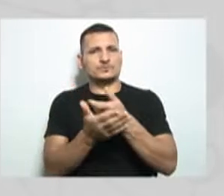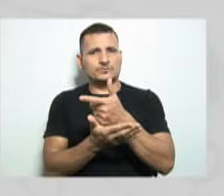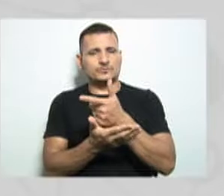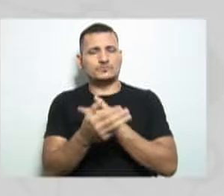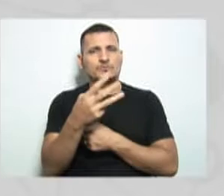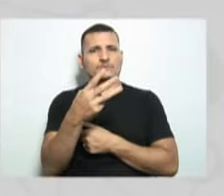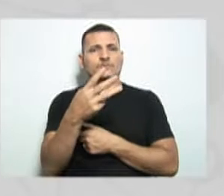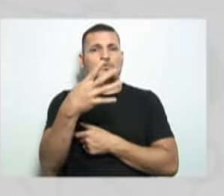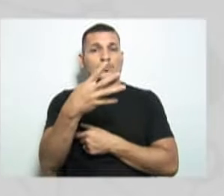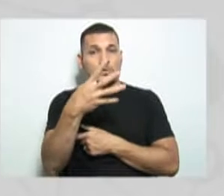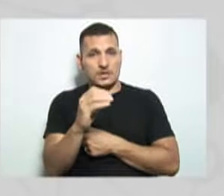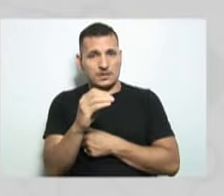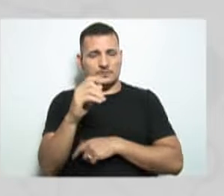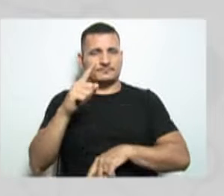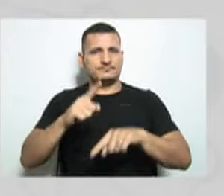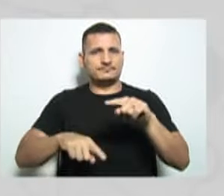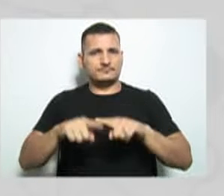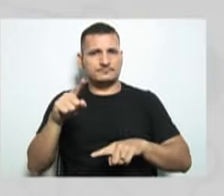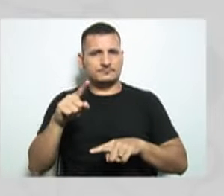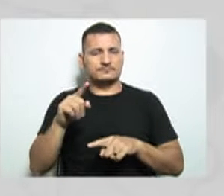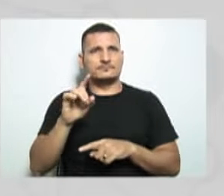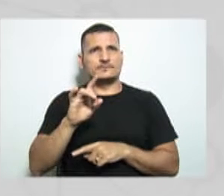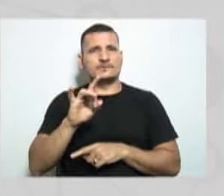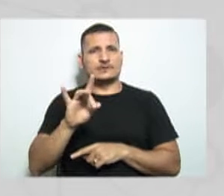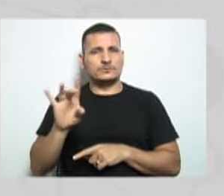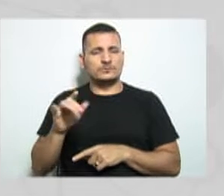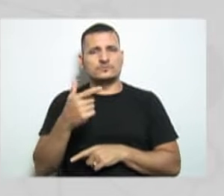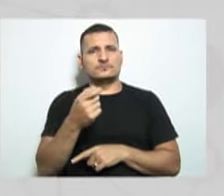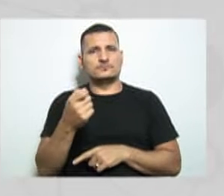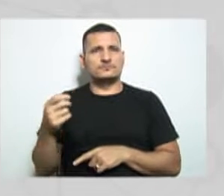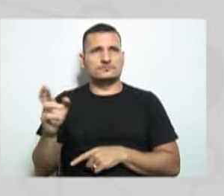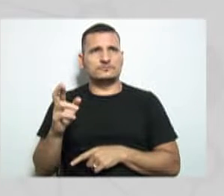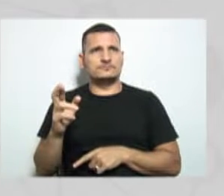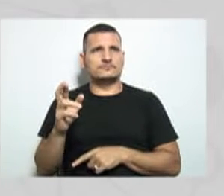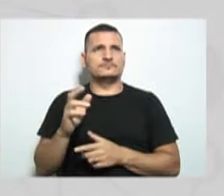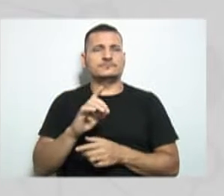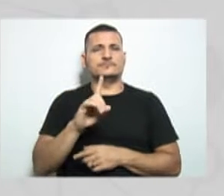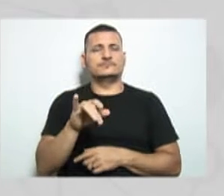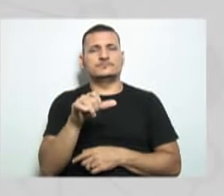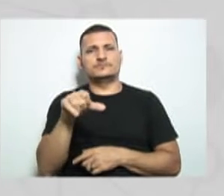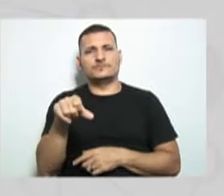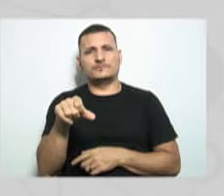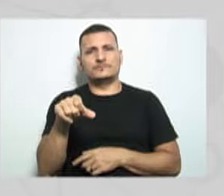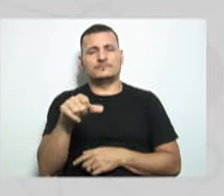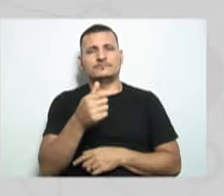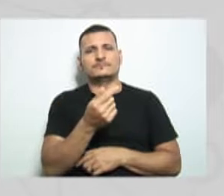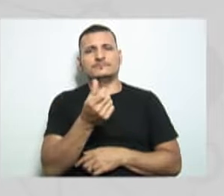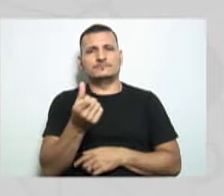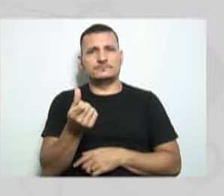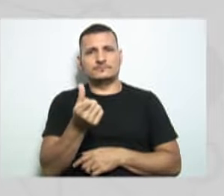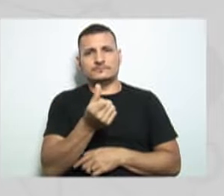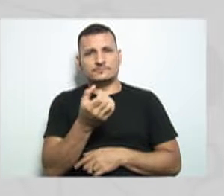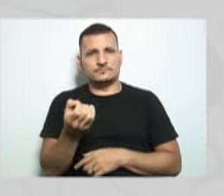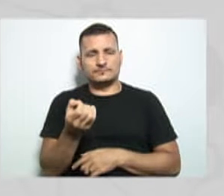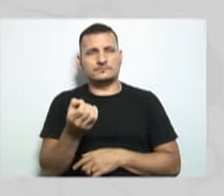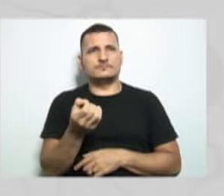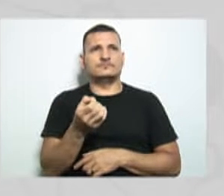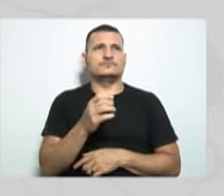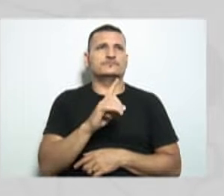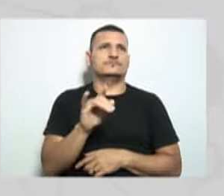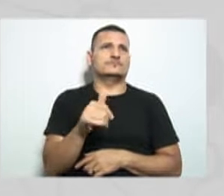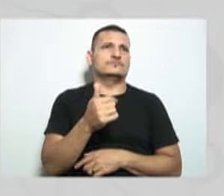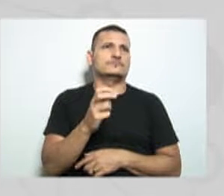a R$200 cada, no dia 9 uma compra de 60 unidades, 220 cada, no dia 15 venda de 90 unidades